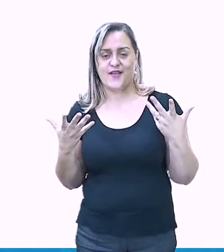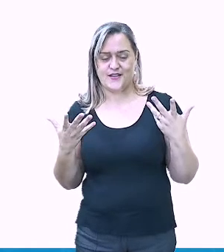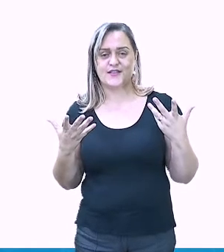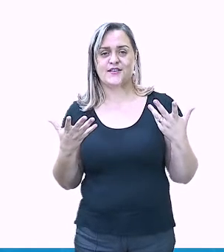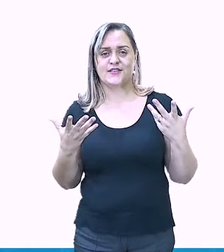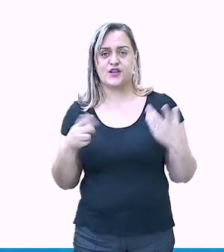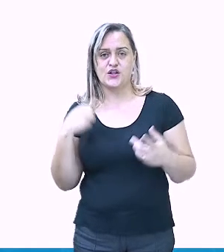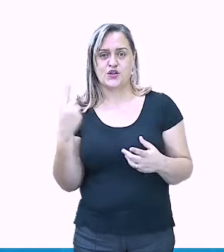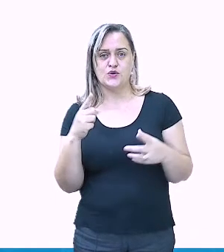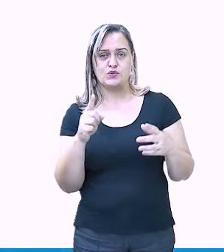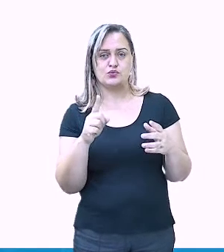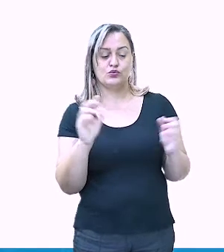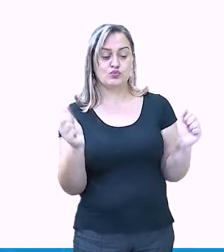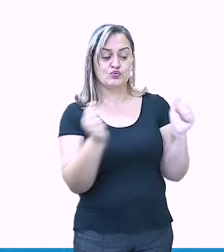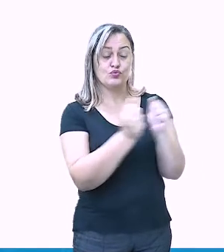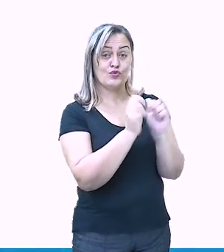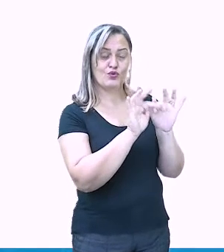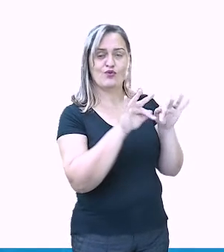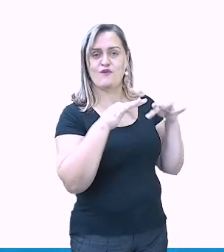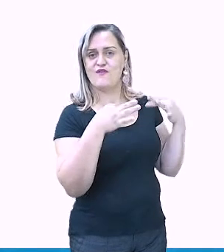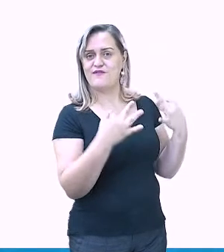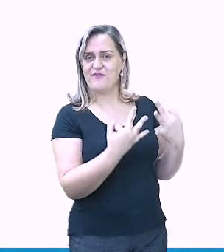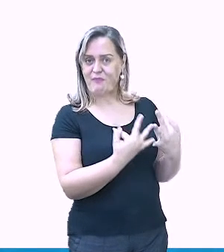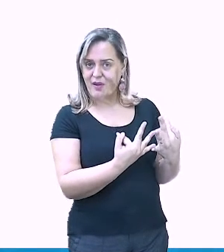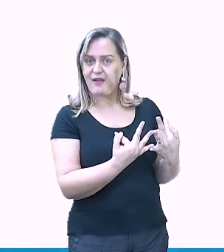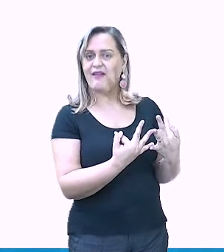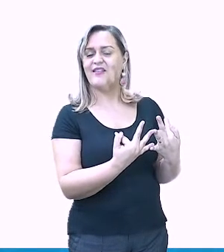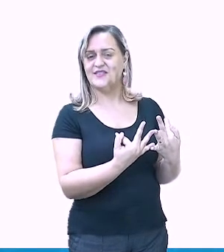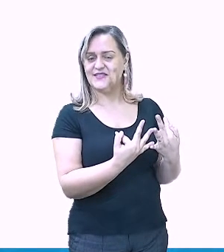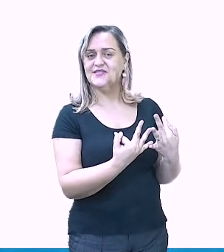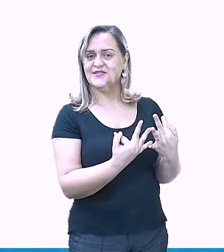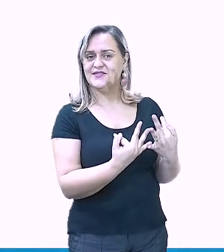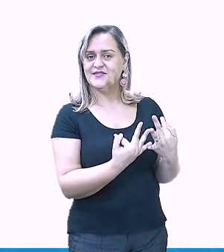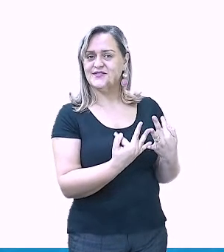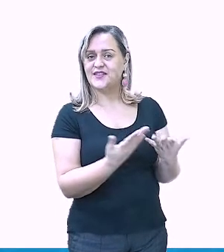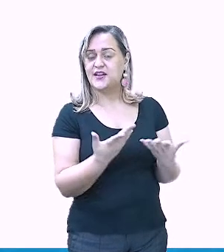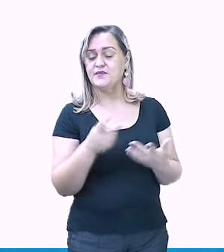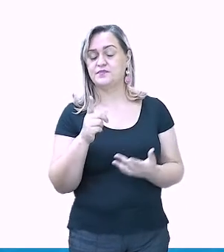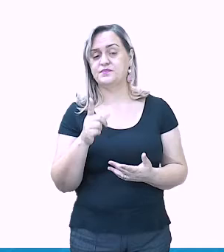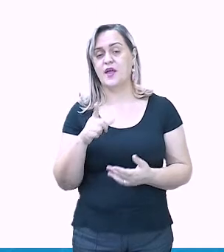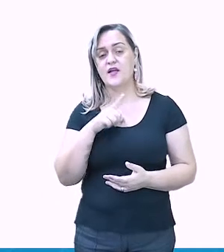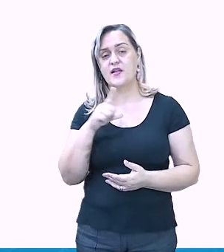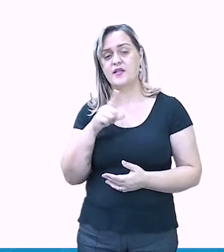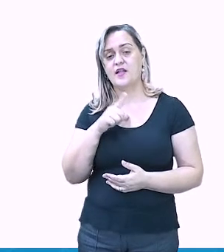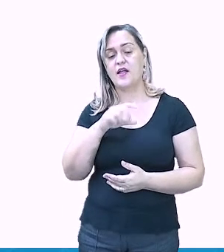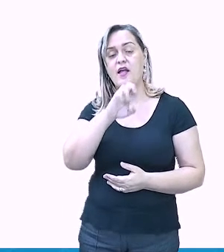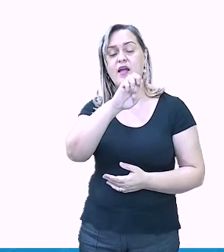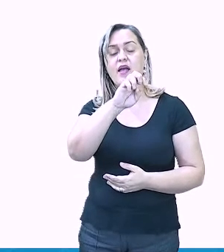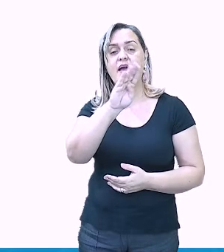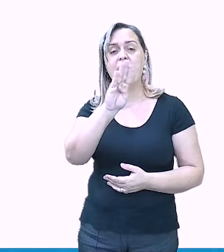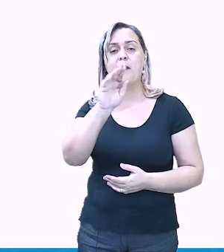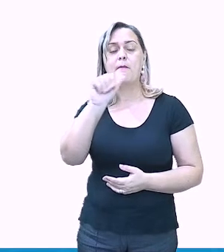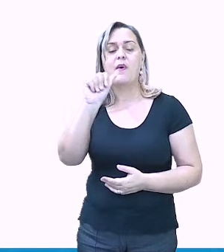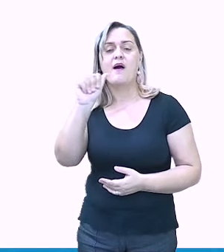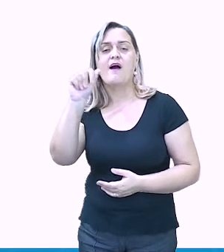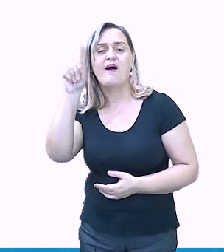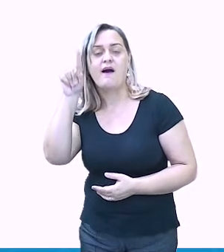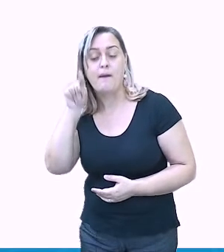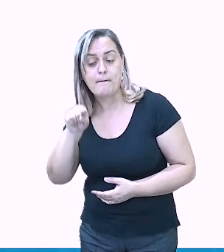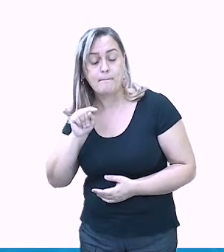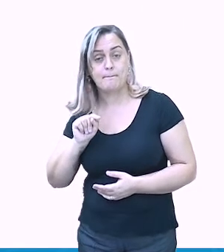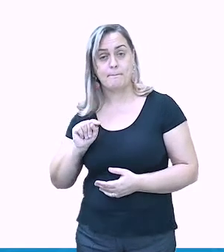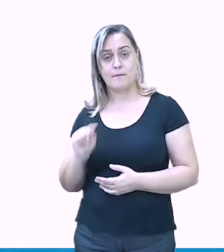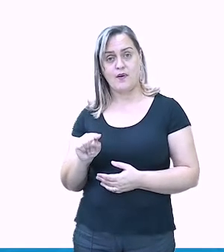nós reunimos os familiares. E aí tem uma satisfação quando a gente